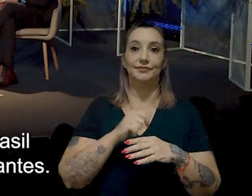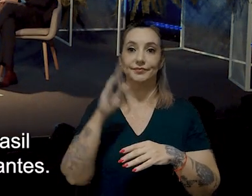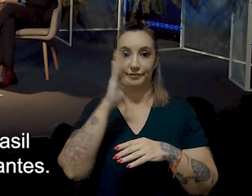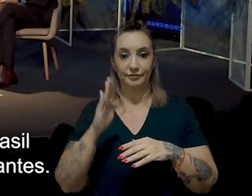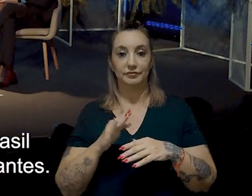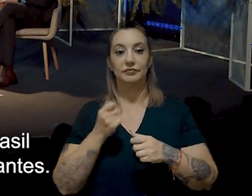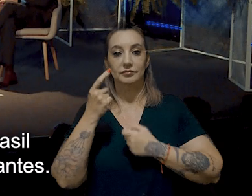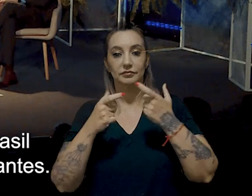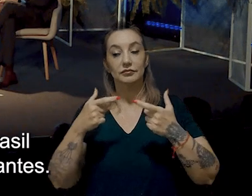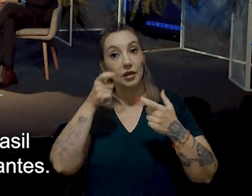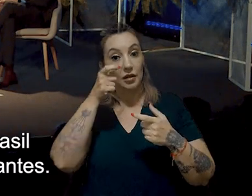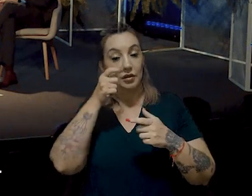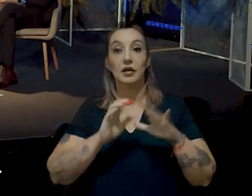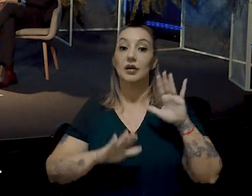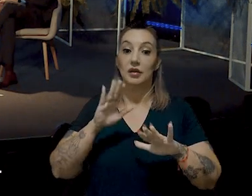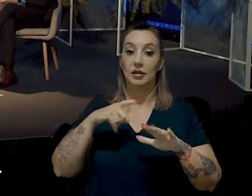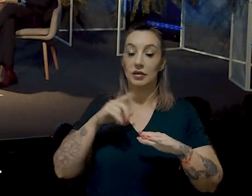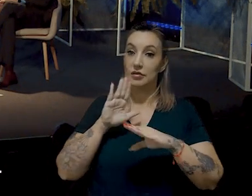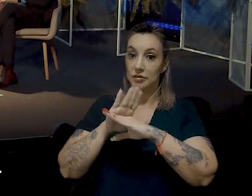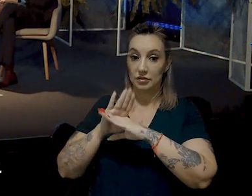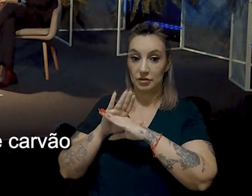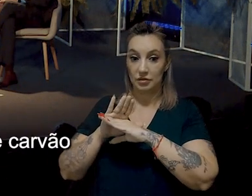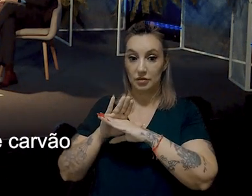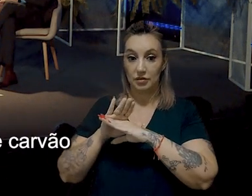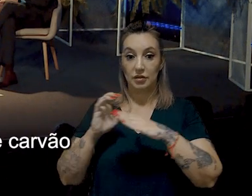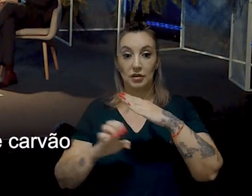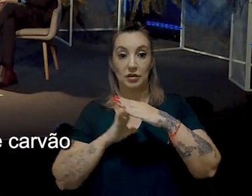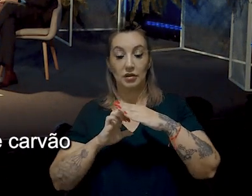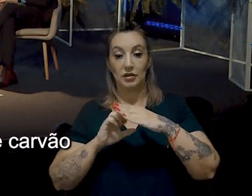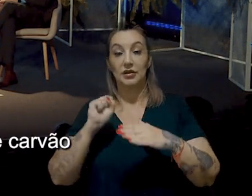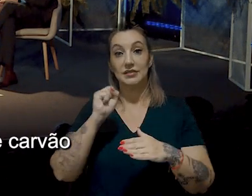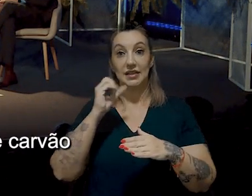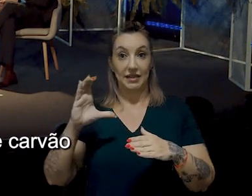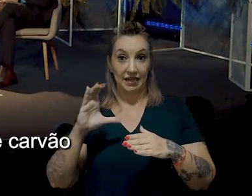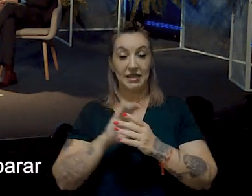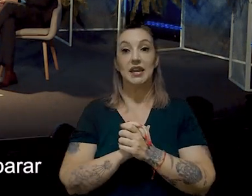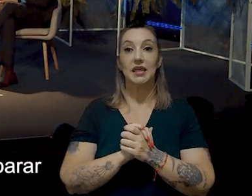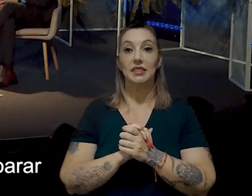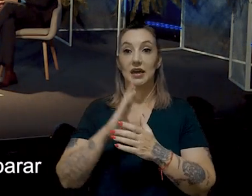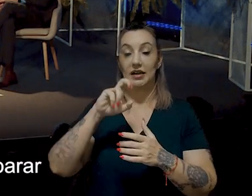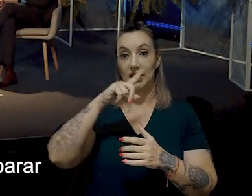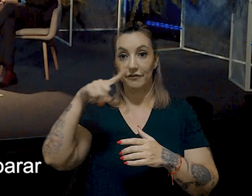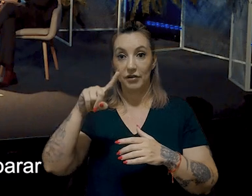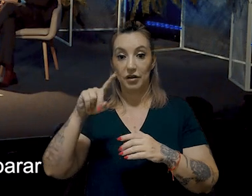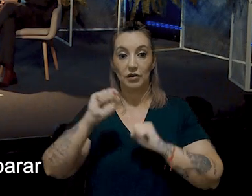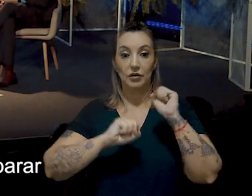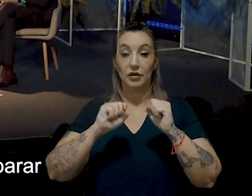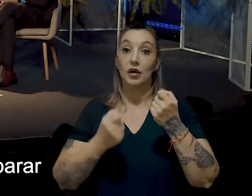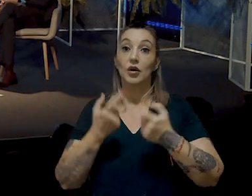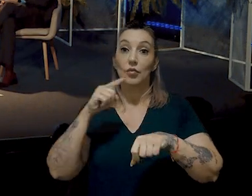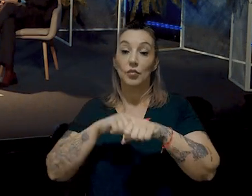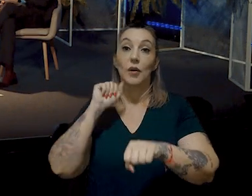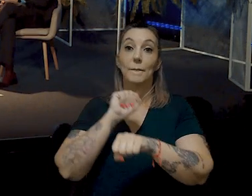não Brasil tem que tem algumas coisas interessantes apesar da gente ser beneficiado mas por exemplo você tem uma indústria de carvão em Santa Catarina que em algum momento vai